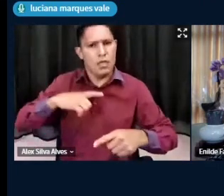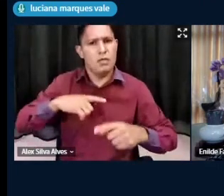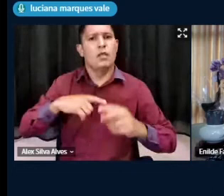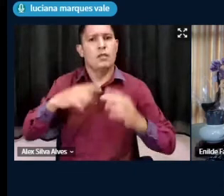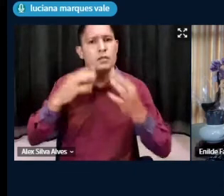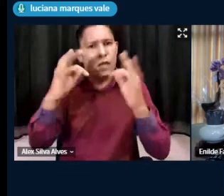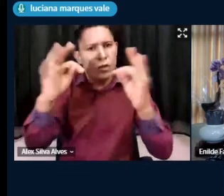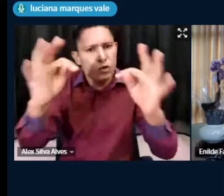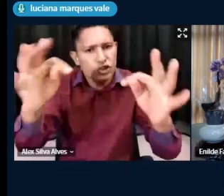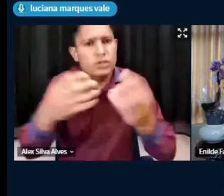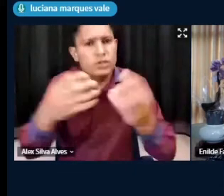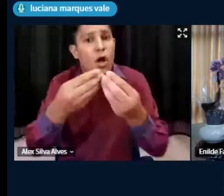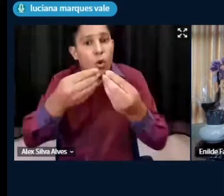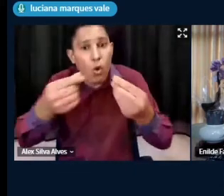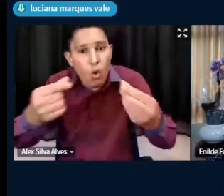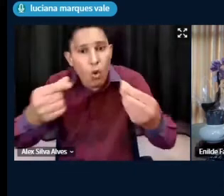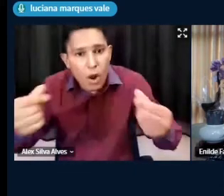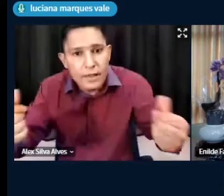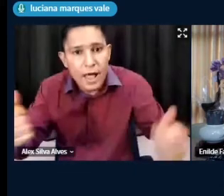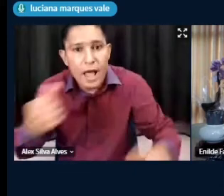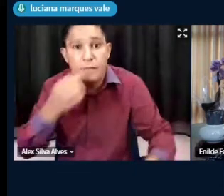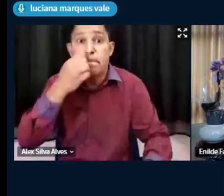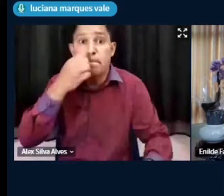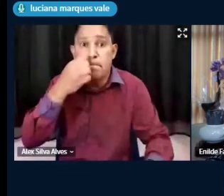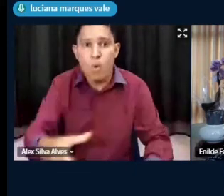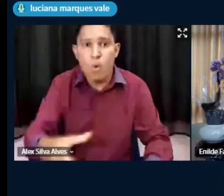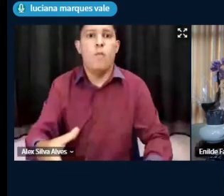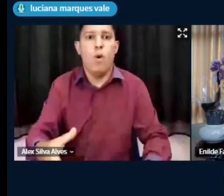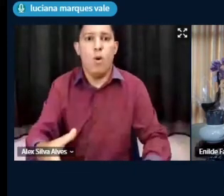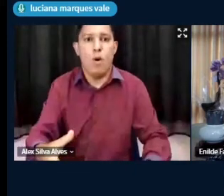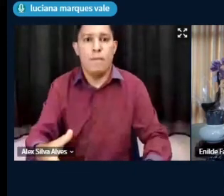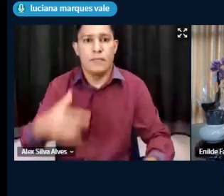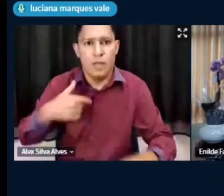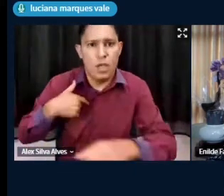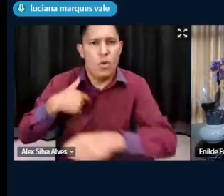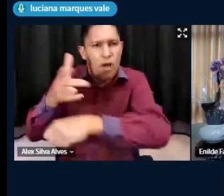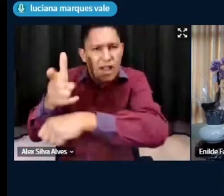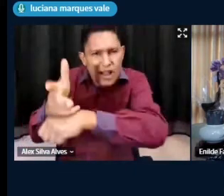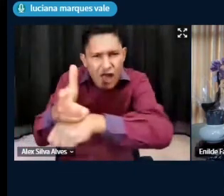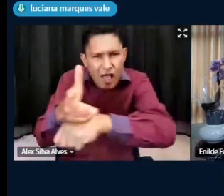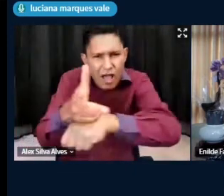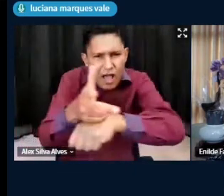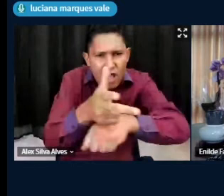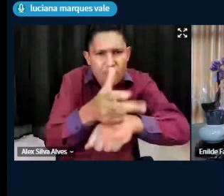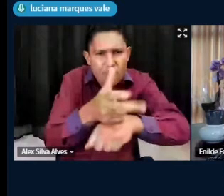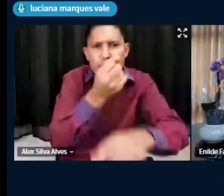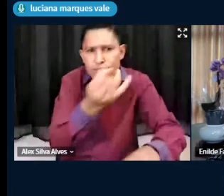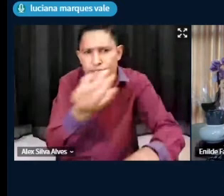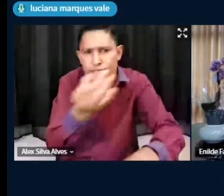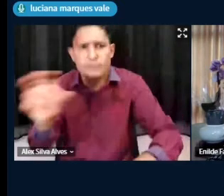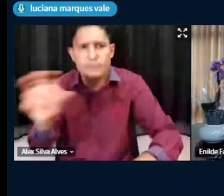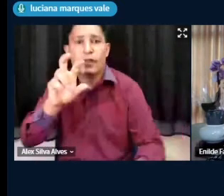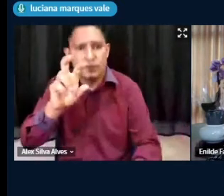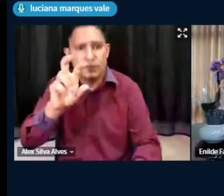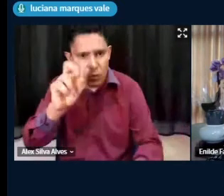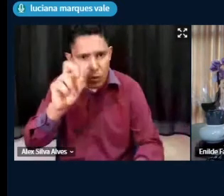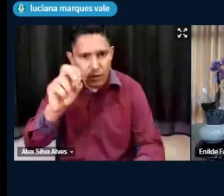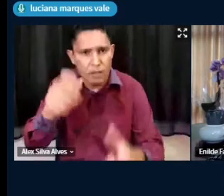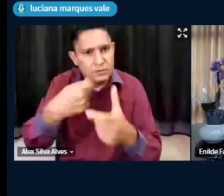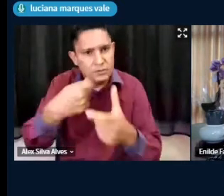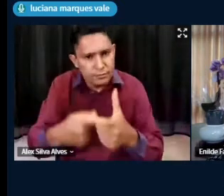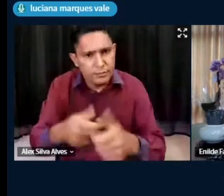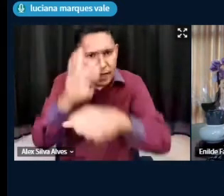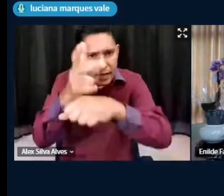sinais. E eu utilizei com isso um telefone celular que hoje tem uma câmera de boa qualidade para efetivar